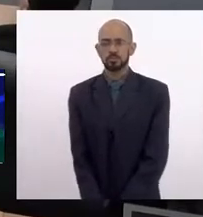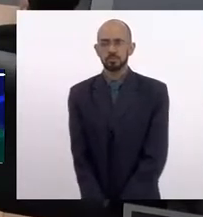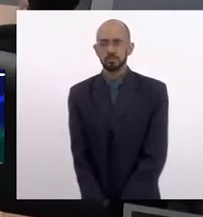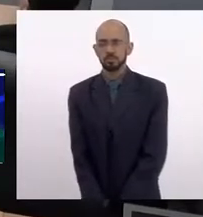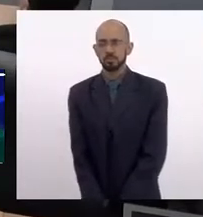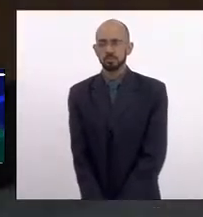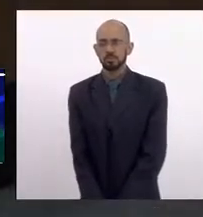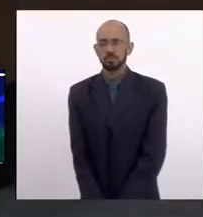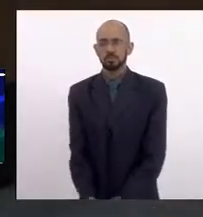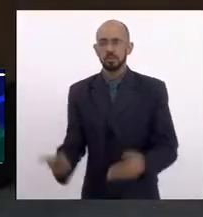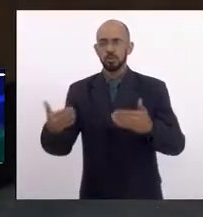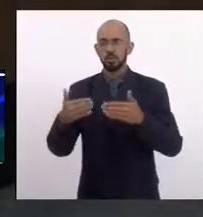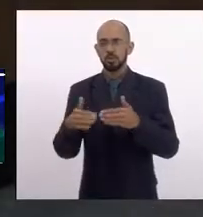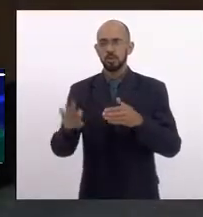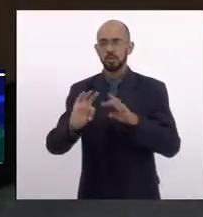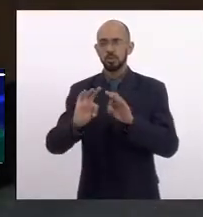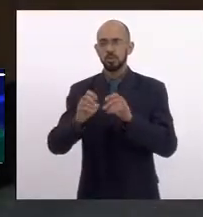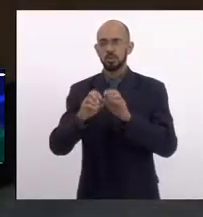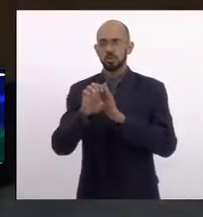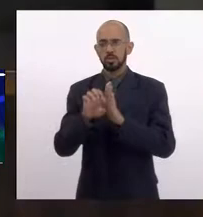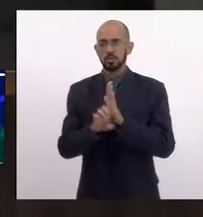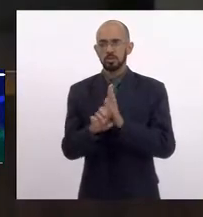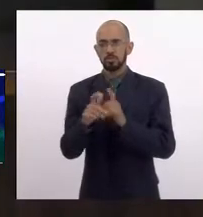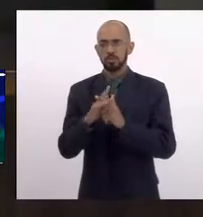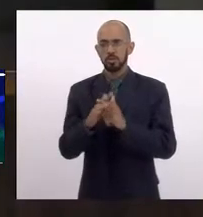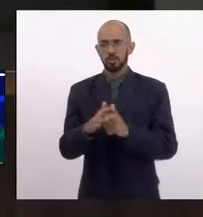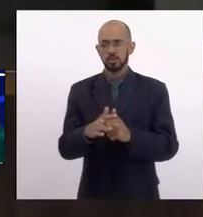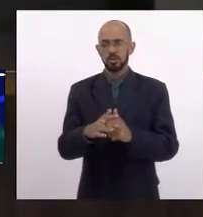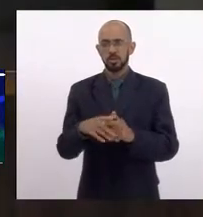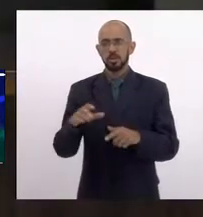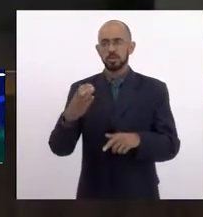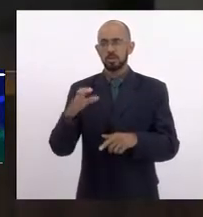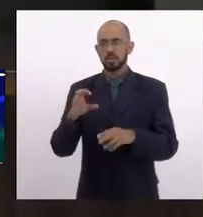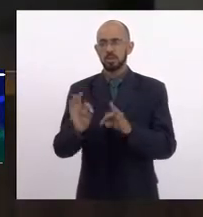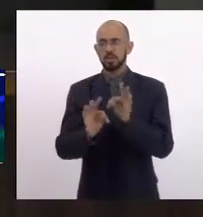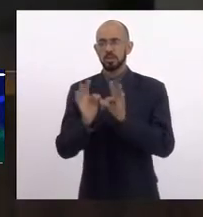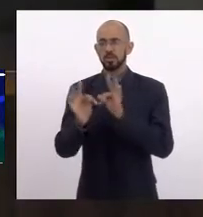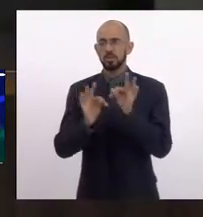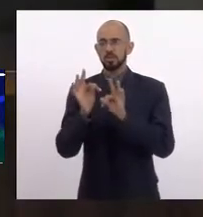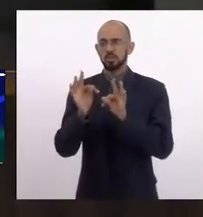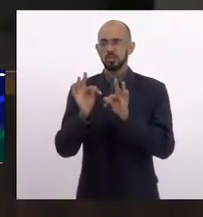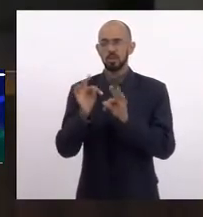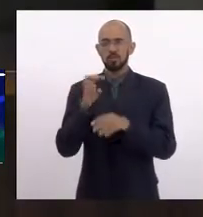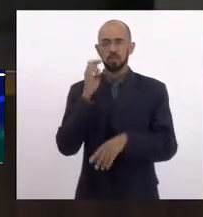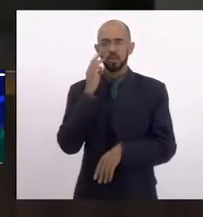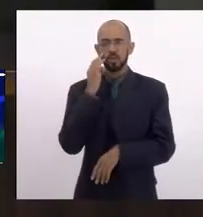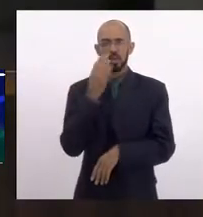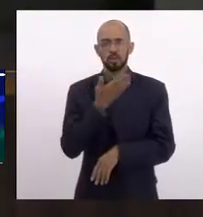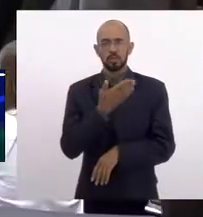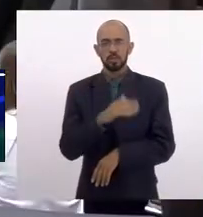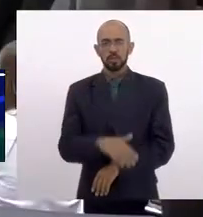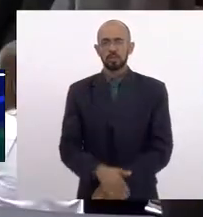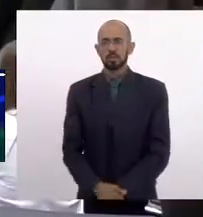o contrário a todos os alimentos utilizados pela comissão de ciência e tecnologia Deputado waldeck Carneiro